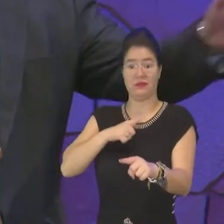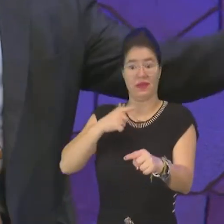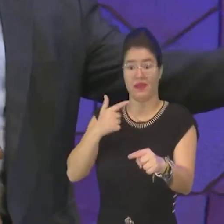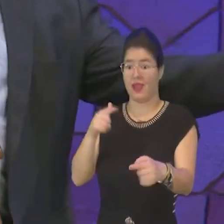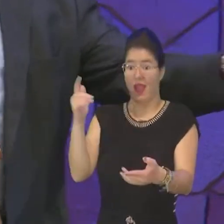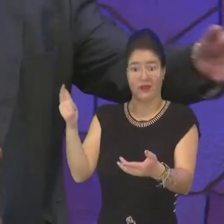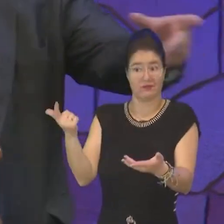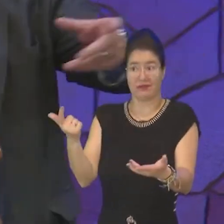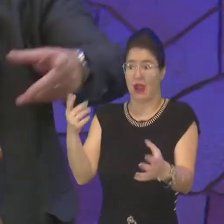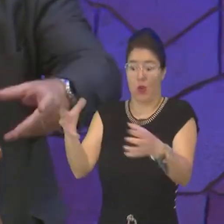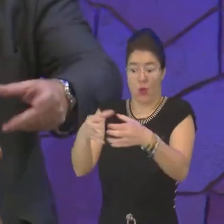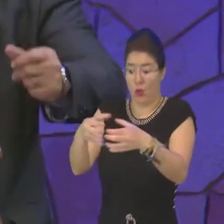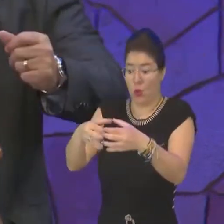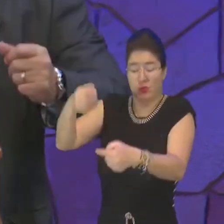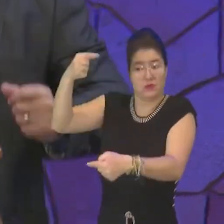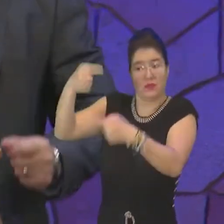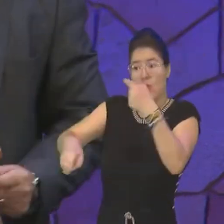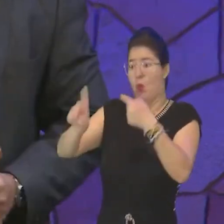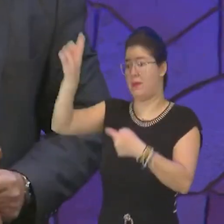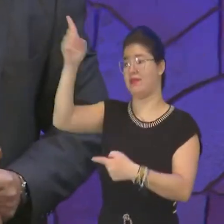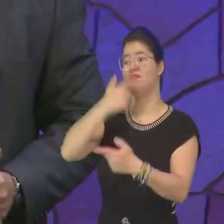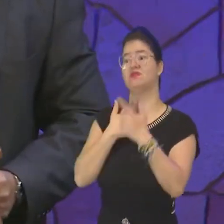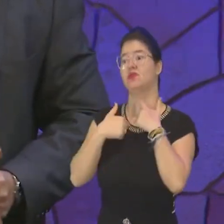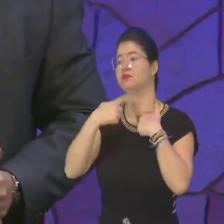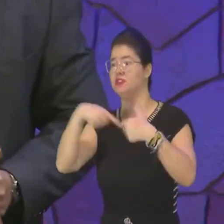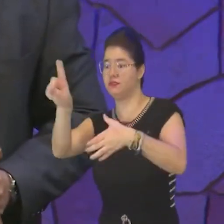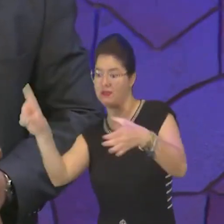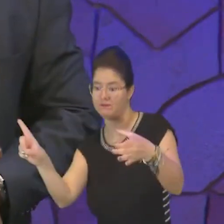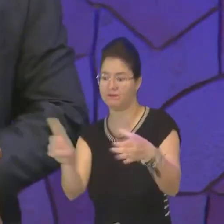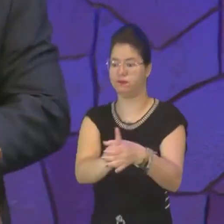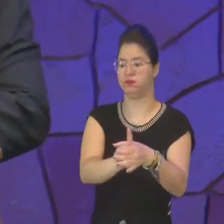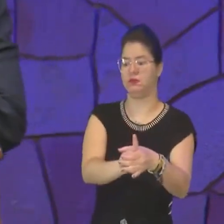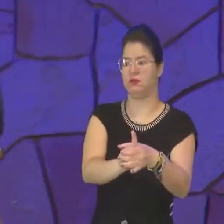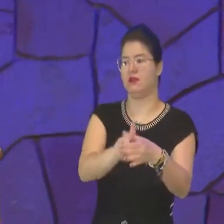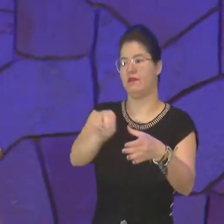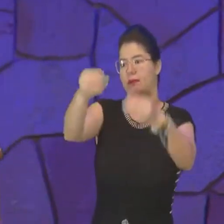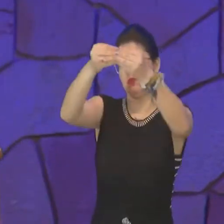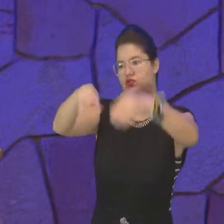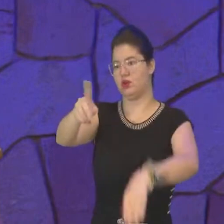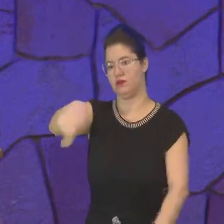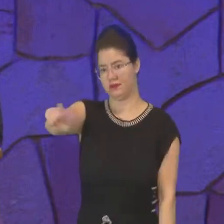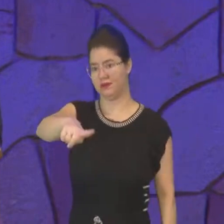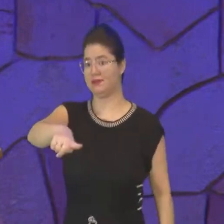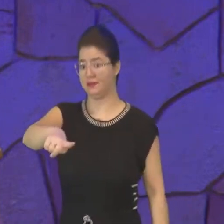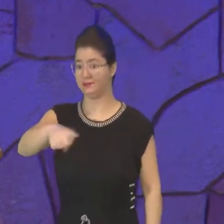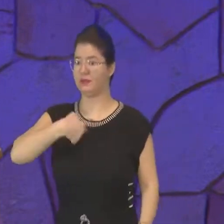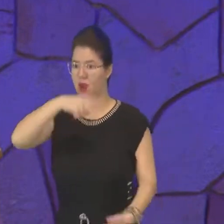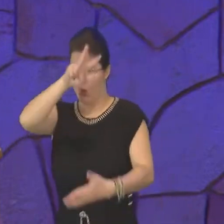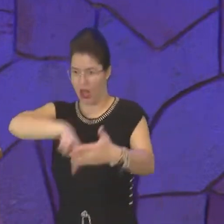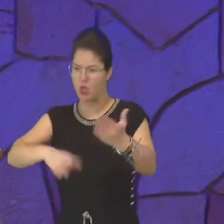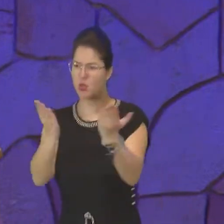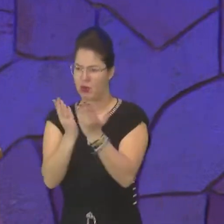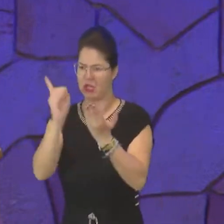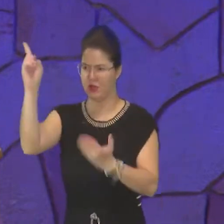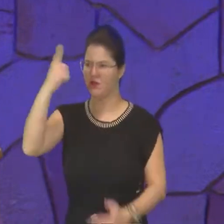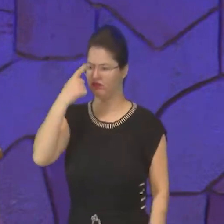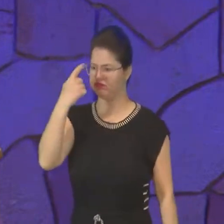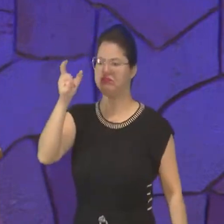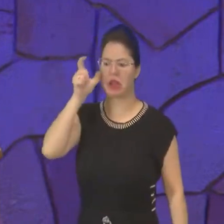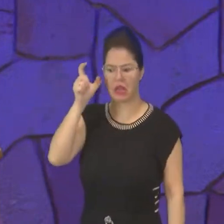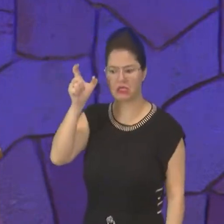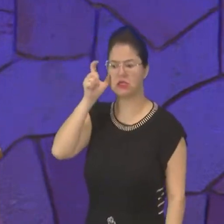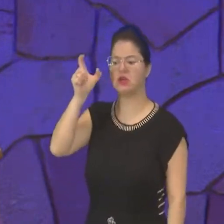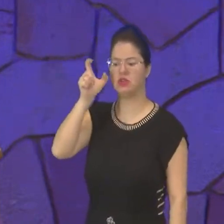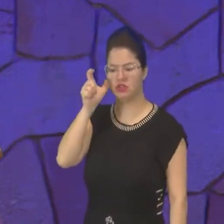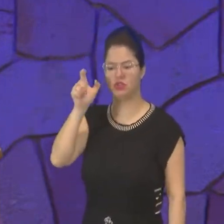o princípio lá da não mistura. Eu estou lendo um livro, irmãos, muito interessante.